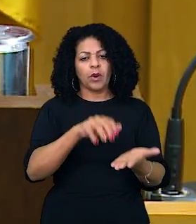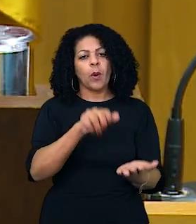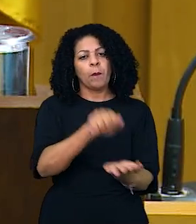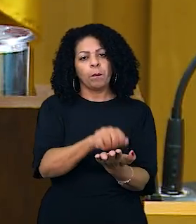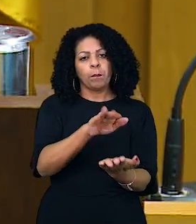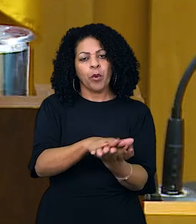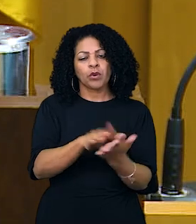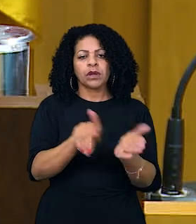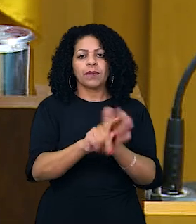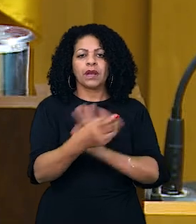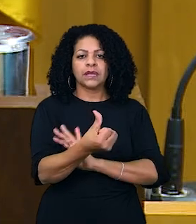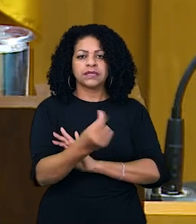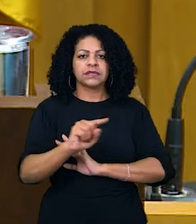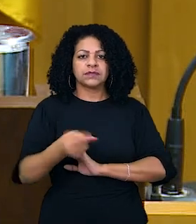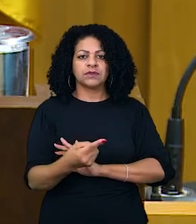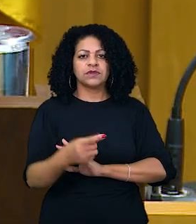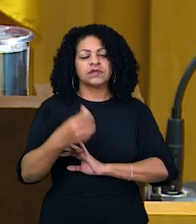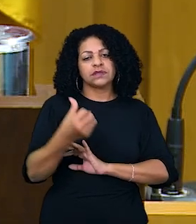de R$